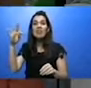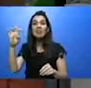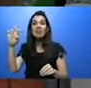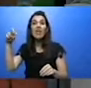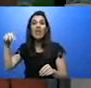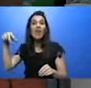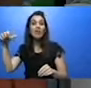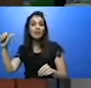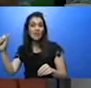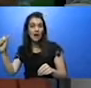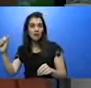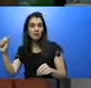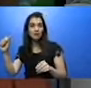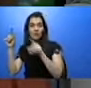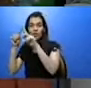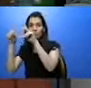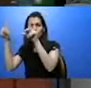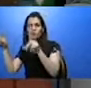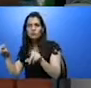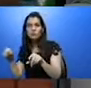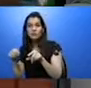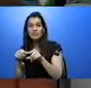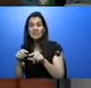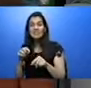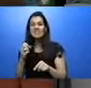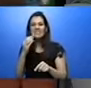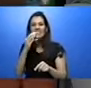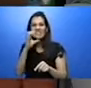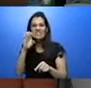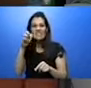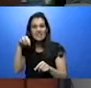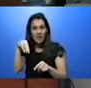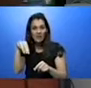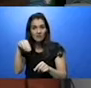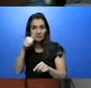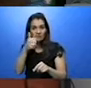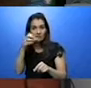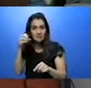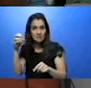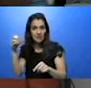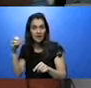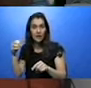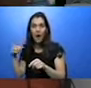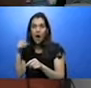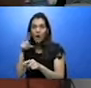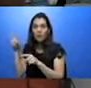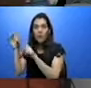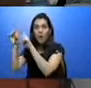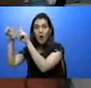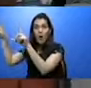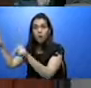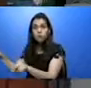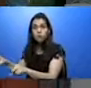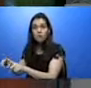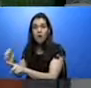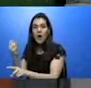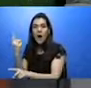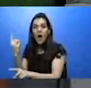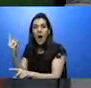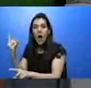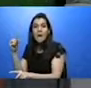cubinhos nessa placa da centena. E aqui no cubão, né, o cubo maior, nós temos 1000